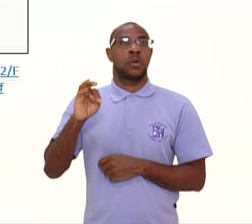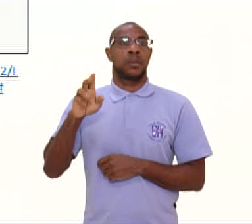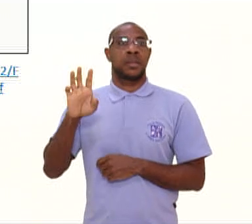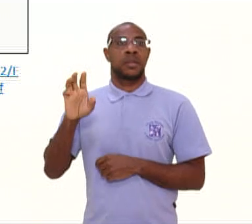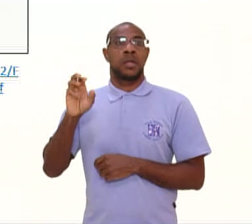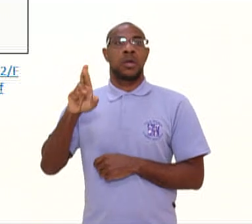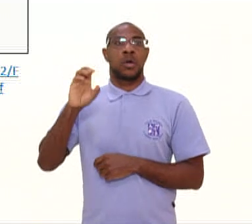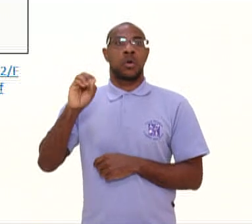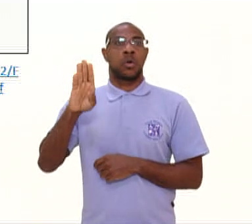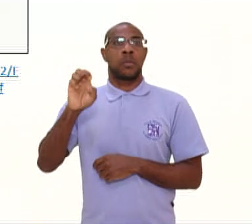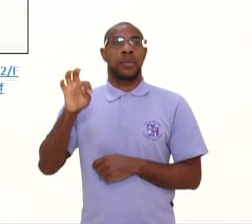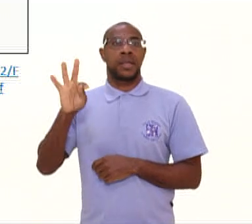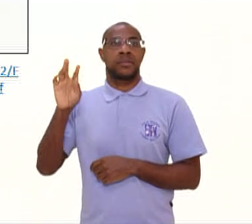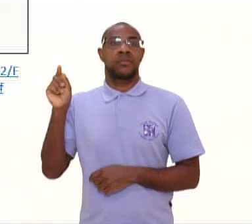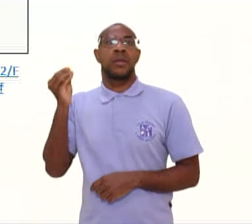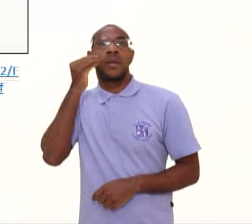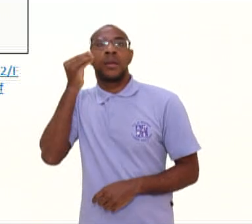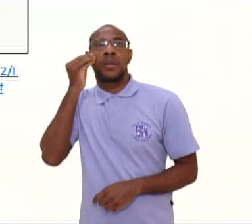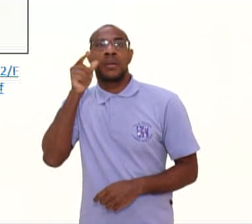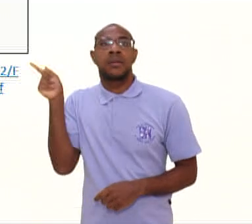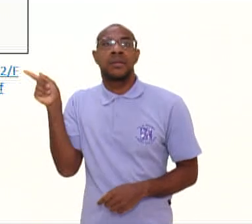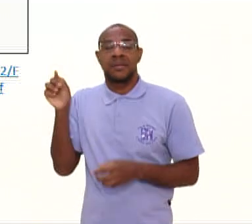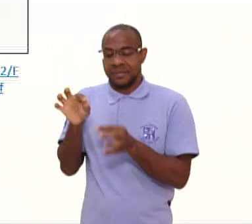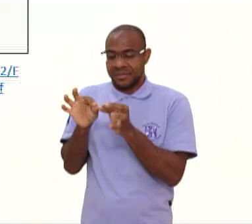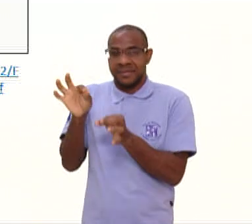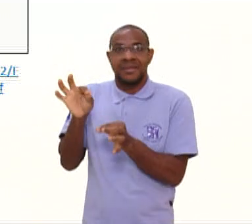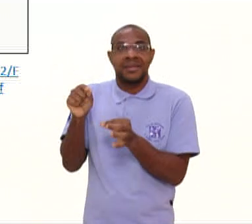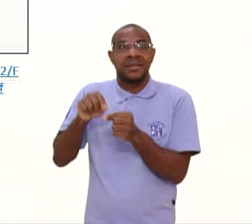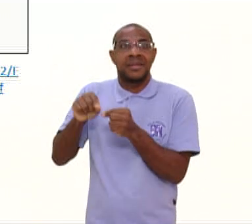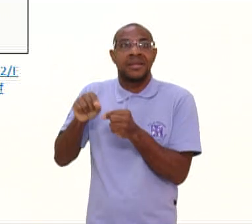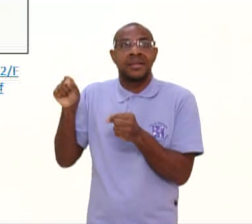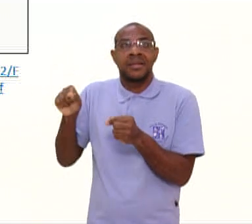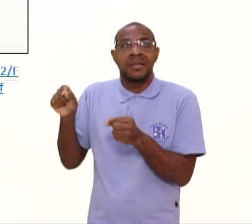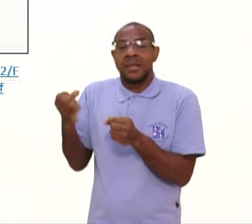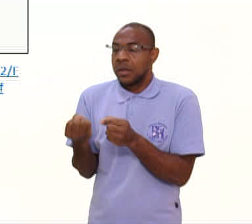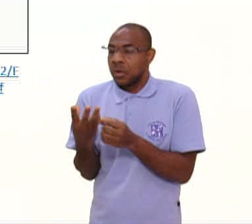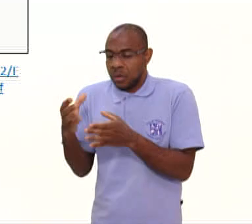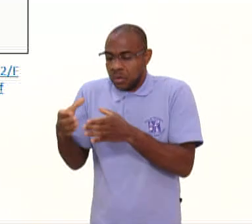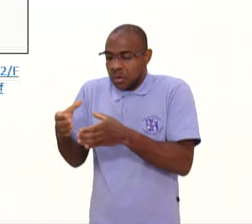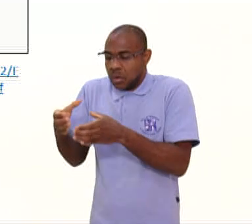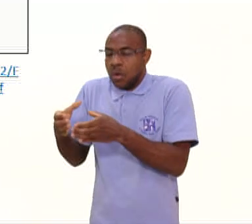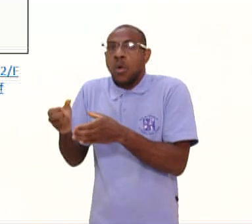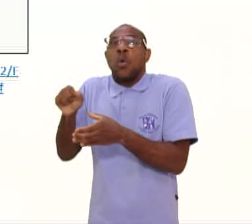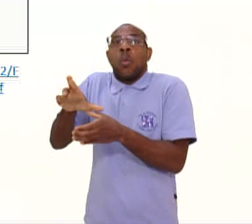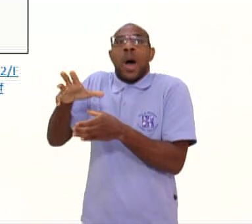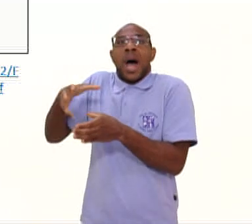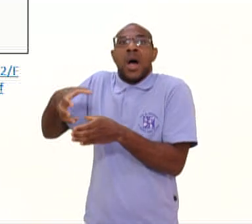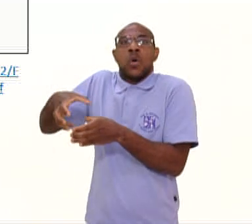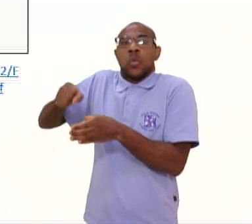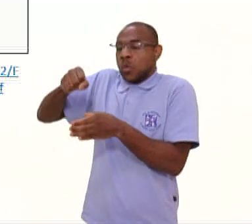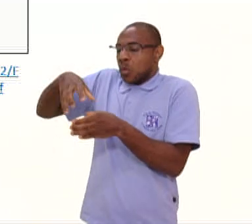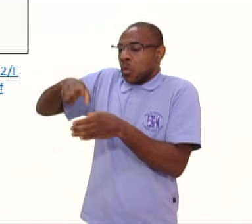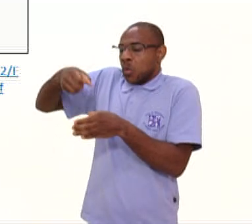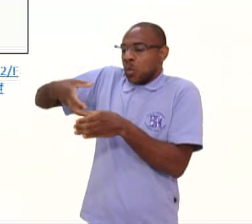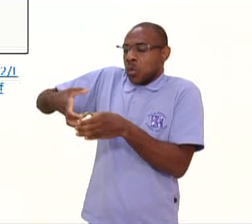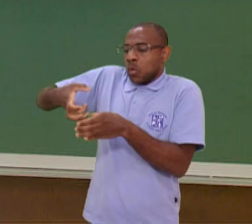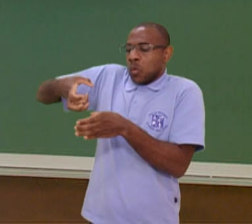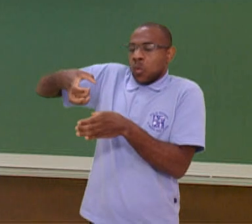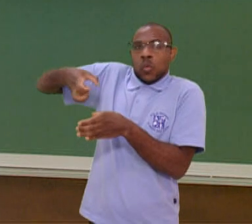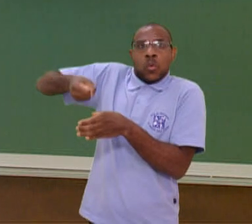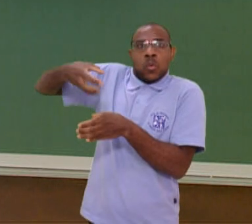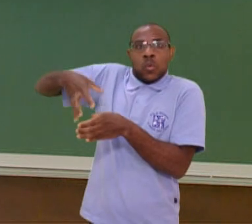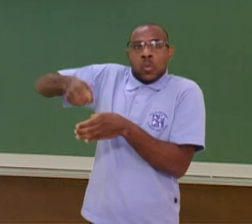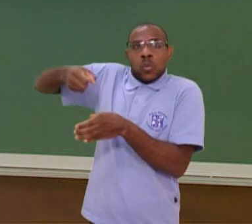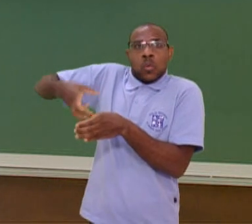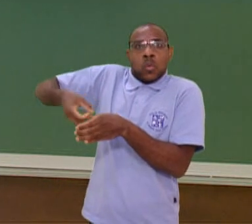Nesse experimento, o que ele fez ali? Ele conseguiu tirar toda a quantidade de ar desse vidro e deixou um sino ali dentro. E